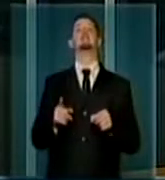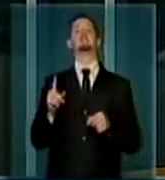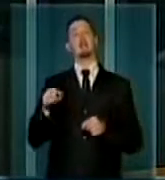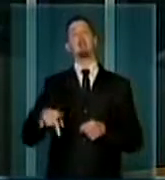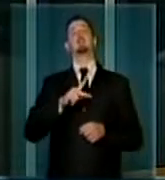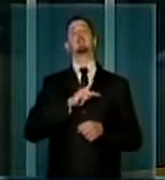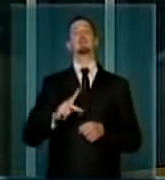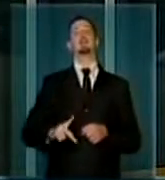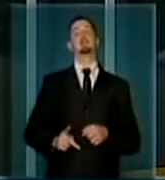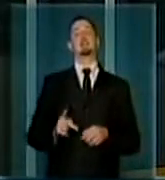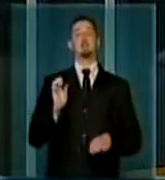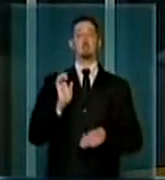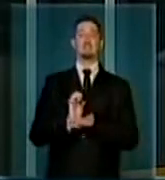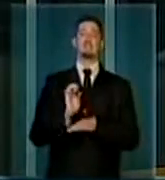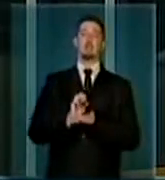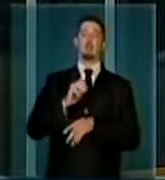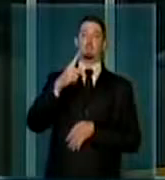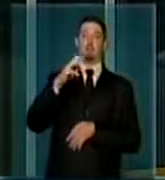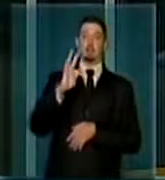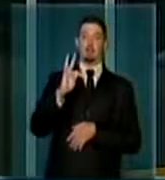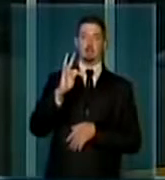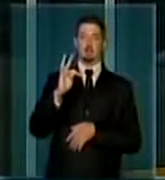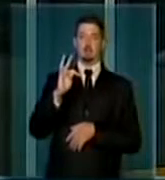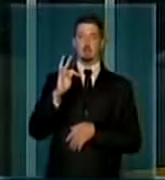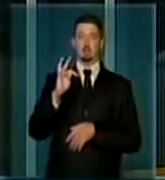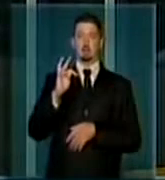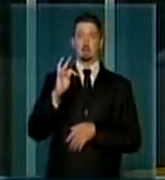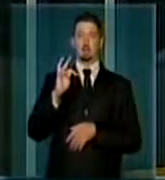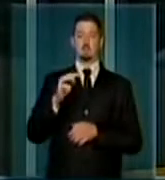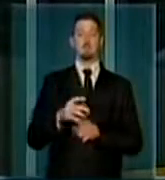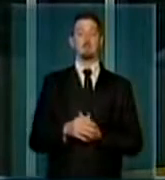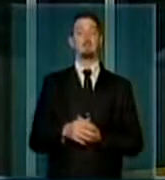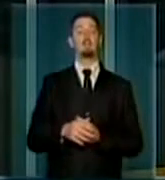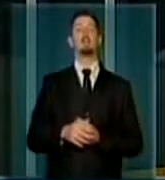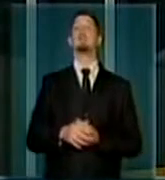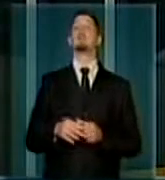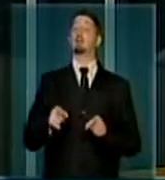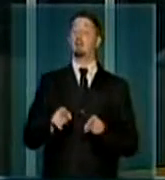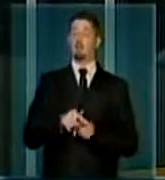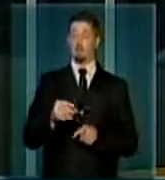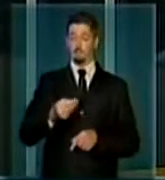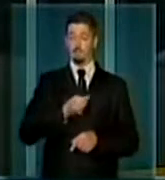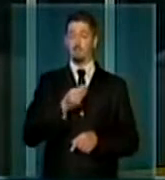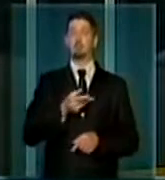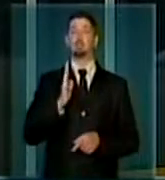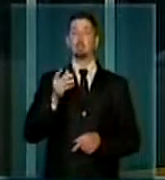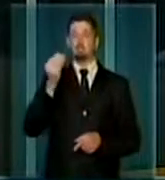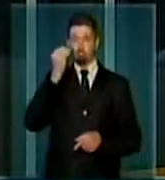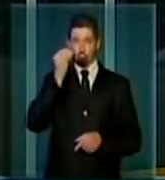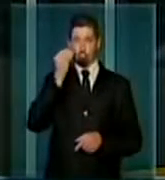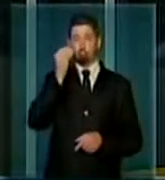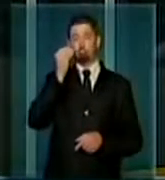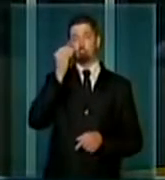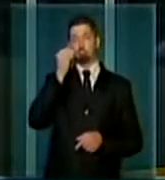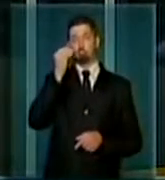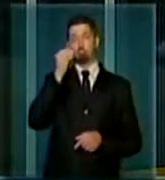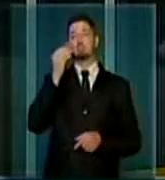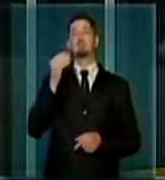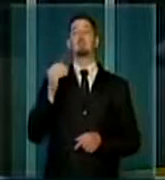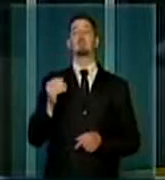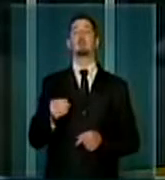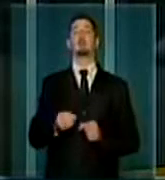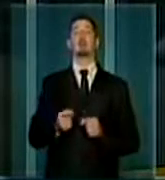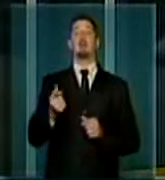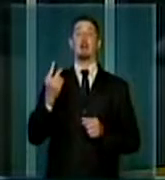de presidente regional do PT, tendo inclusive na sua vida pública disputado eleições, inclusive no